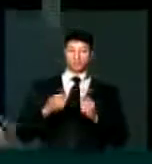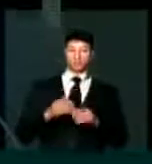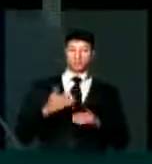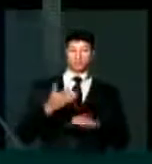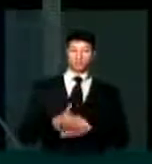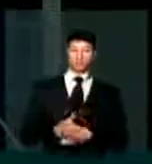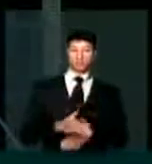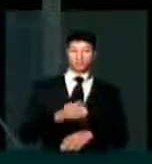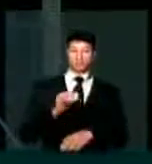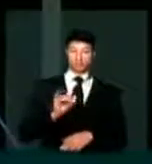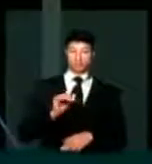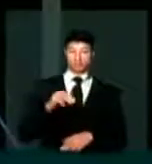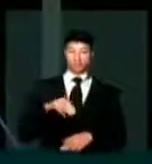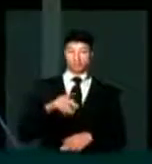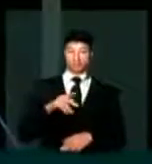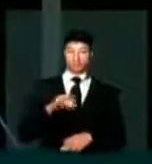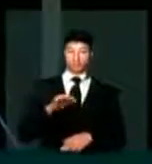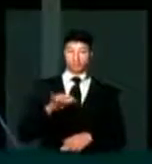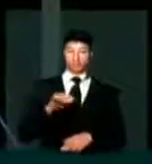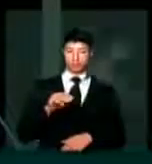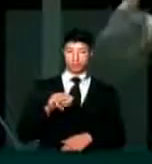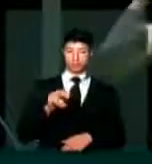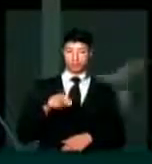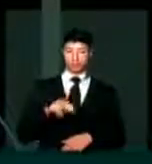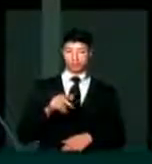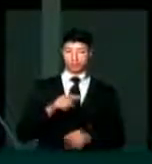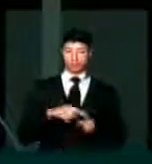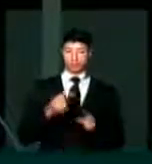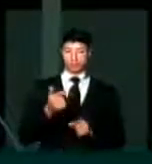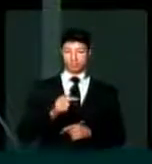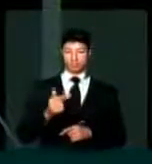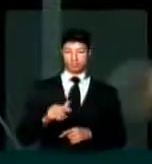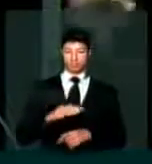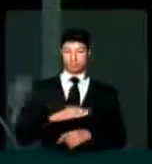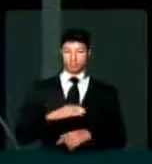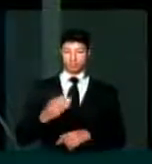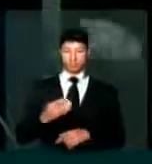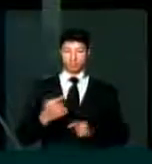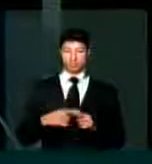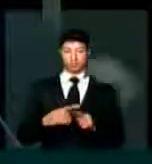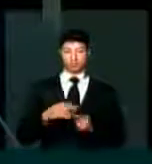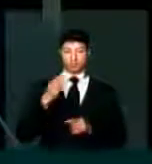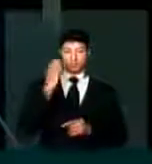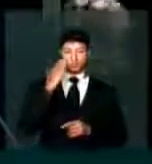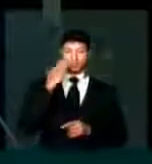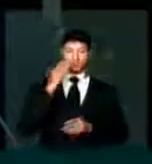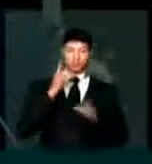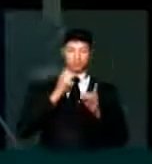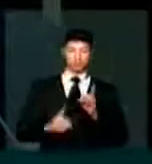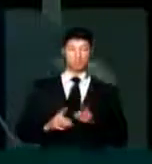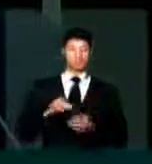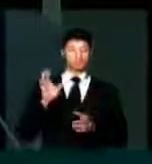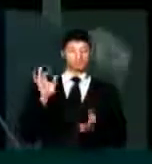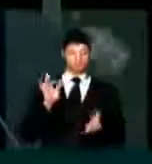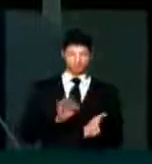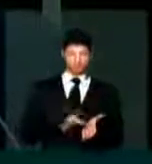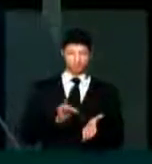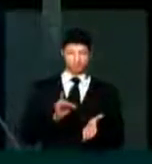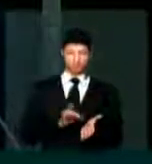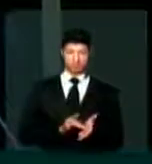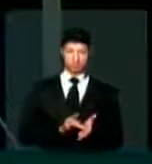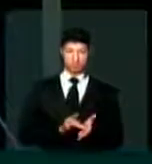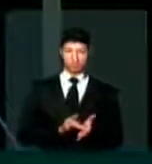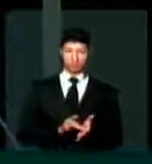entrar com um pedido de impeachment da Presidenta da República, mas não tem coragem de fazer isso, porque sabem que são denúncias